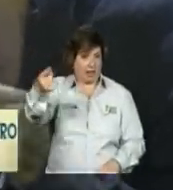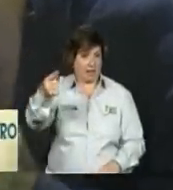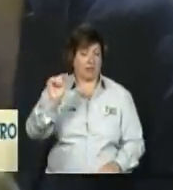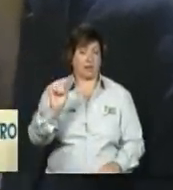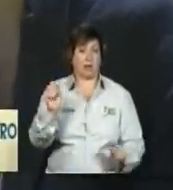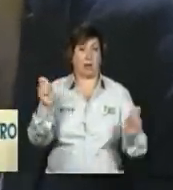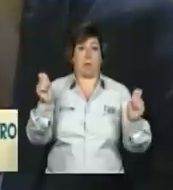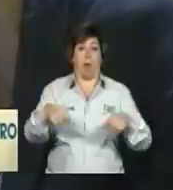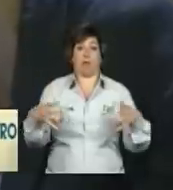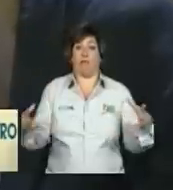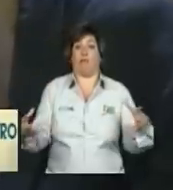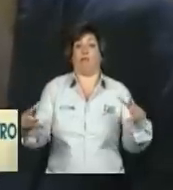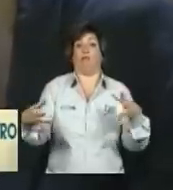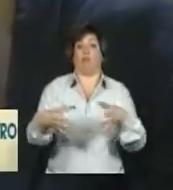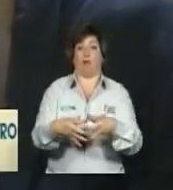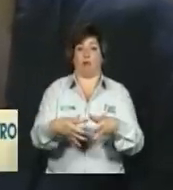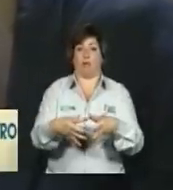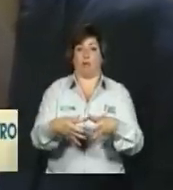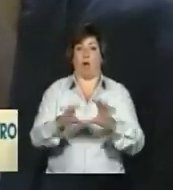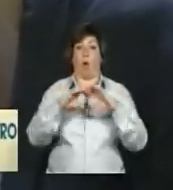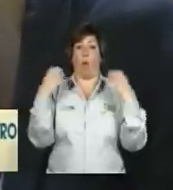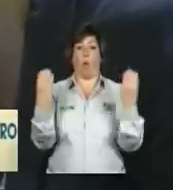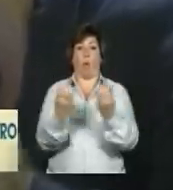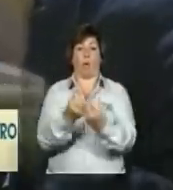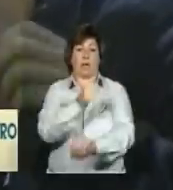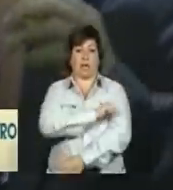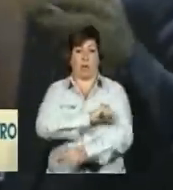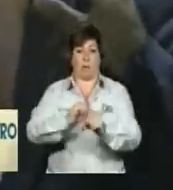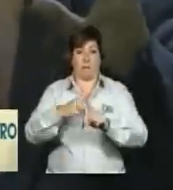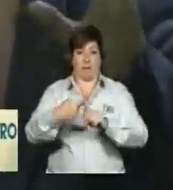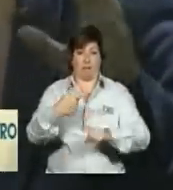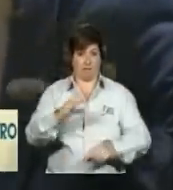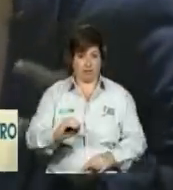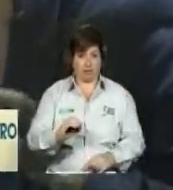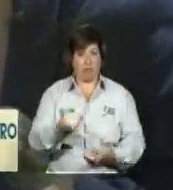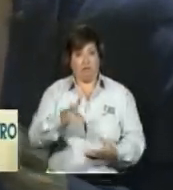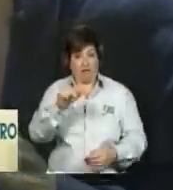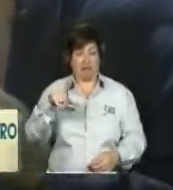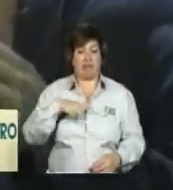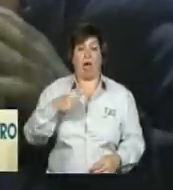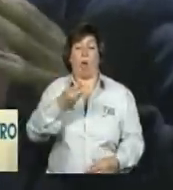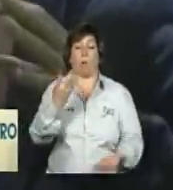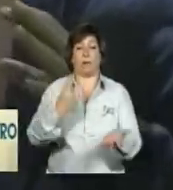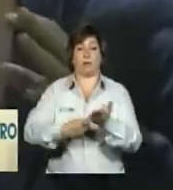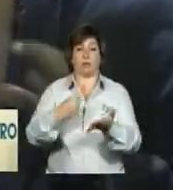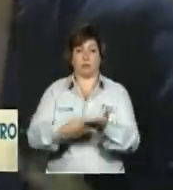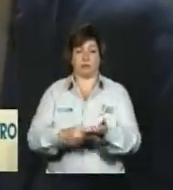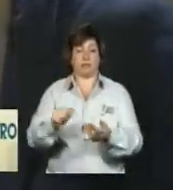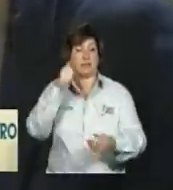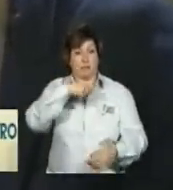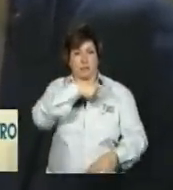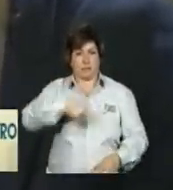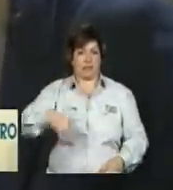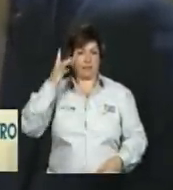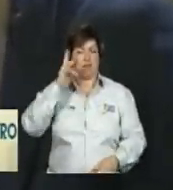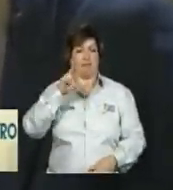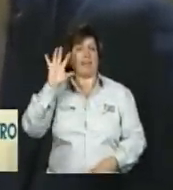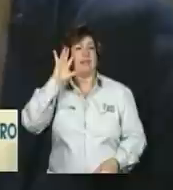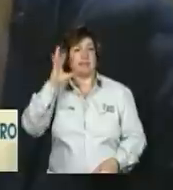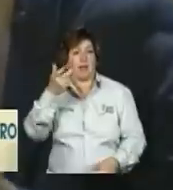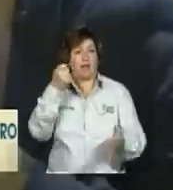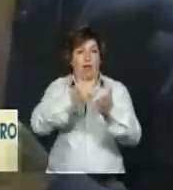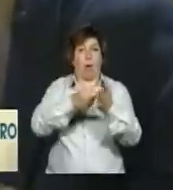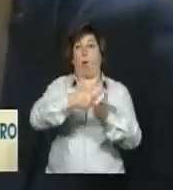possa influenciar a cúpula da Rio+20? Vai ter alguma negociação lá? A presidenta vai tentar convencer os